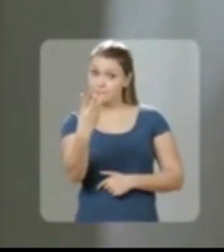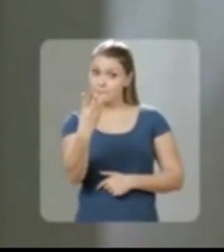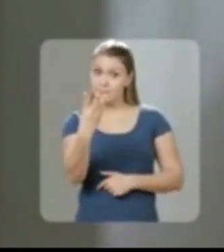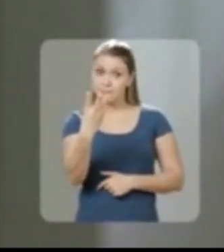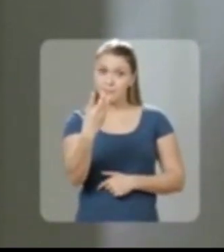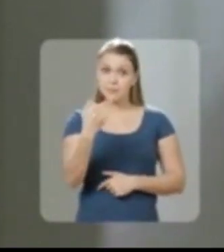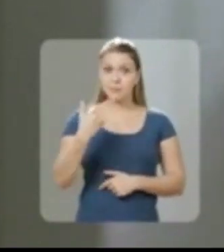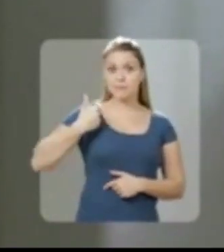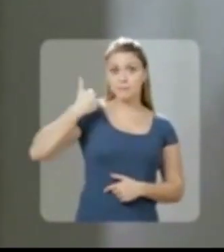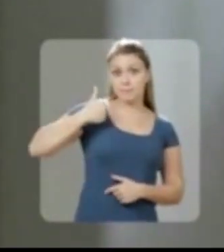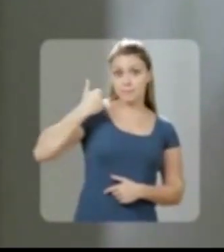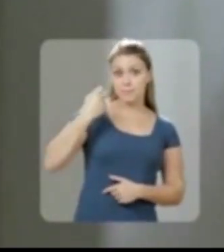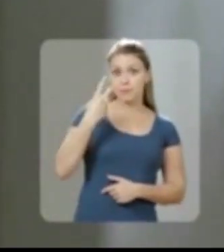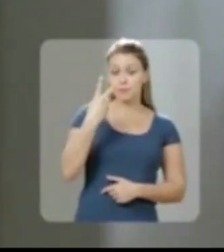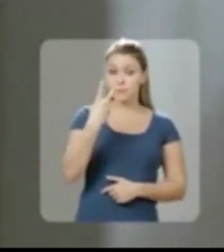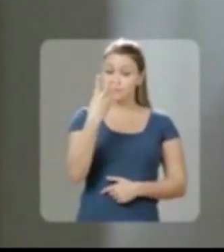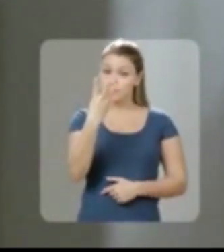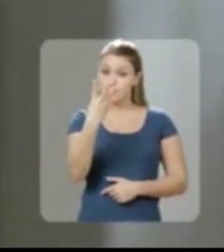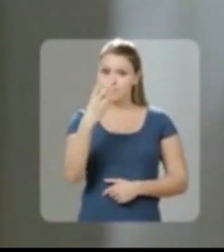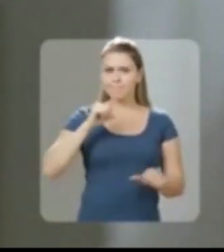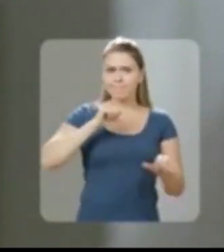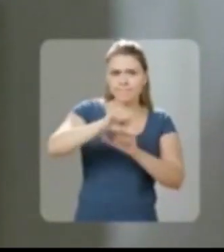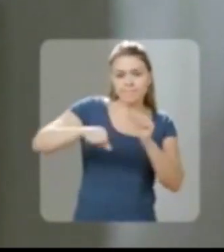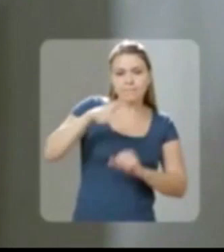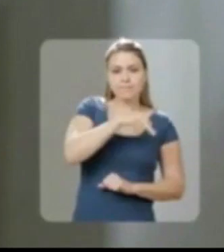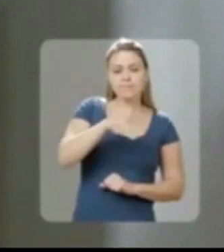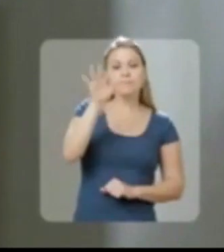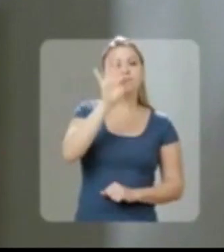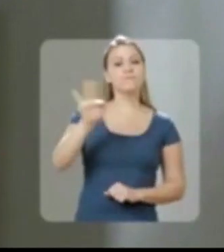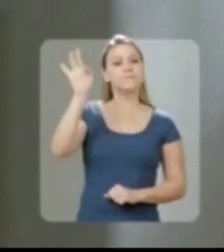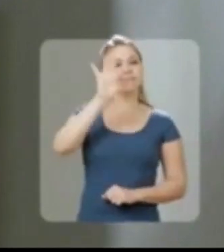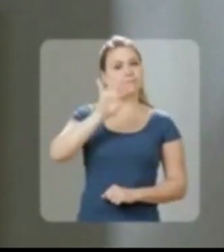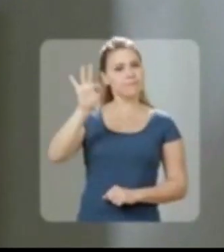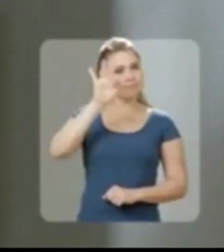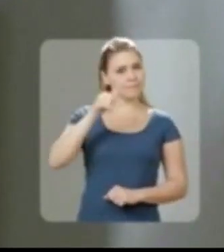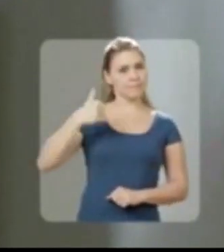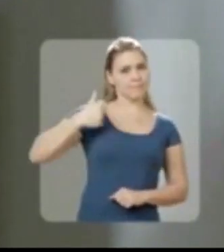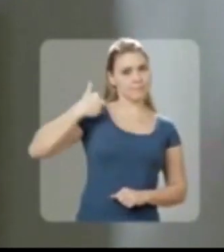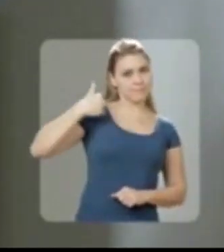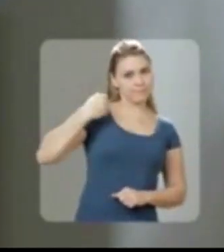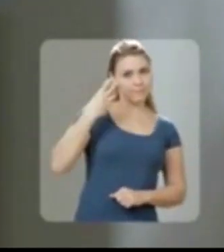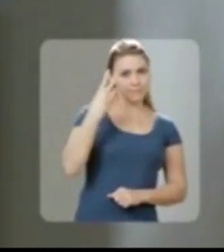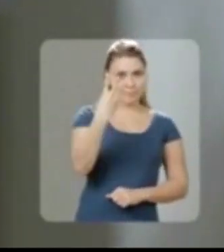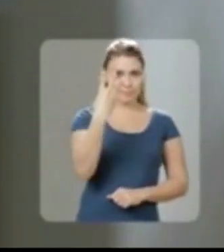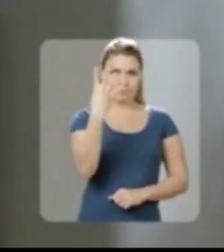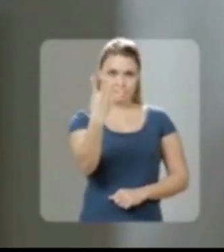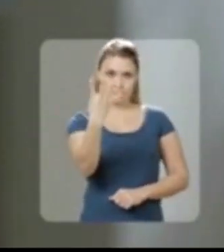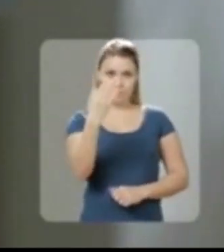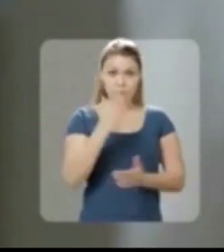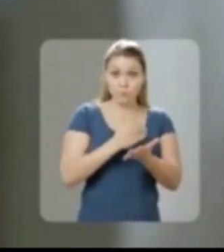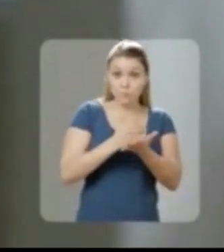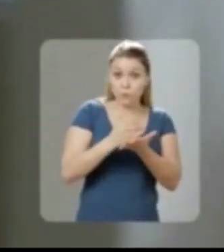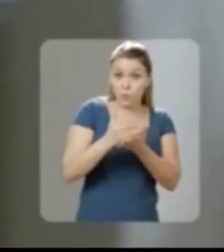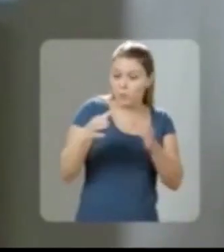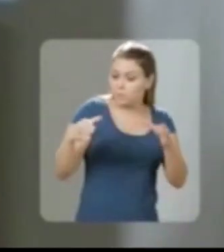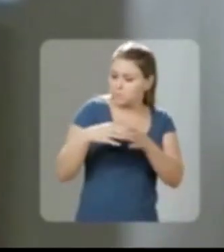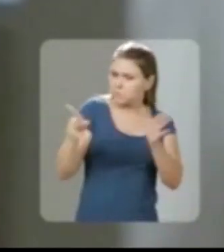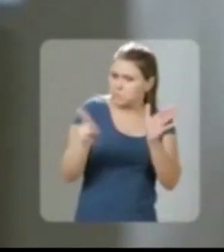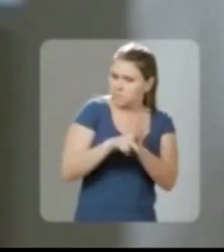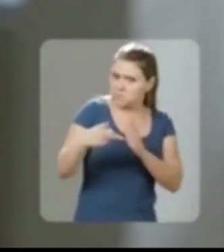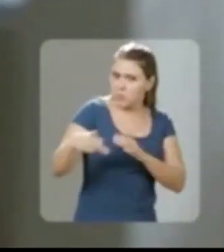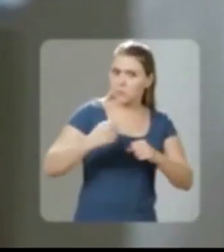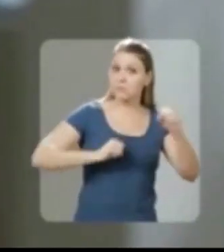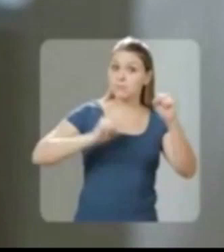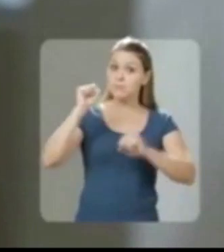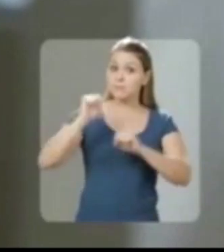como político, Doria, que na campanha era o João Trabalhador, também garantiu hoje que não haverá loteamento de cargos na